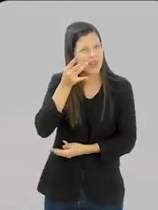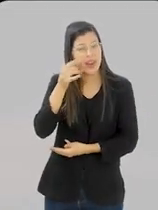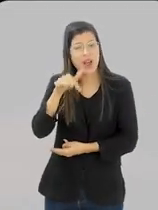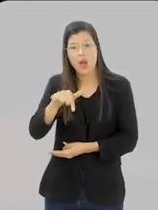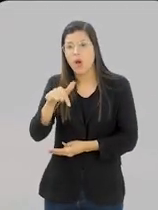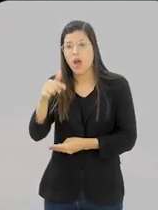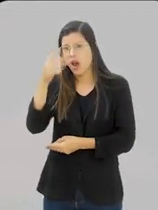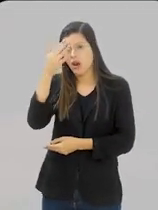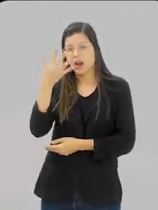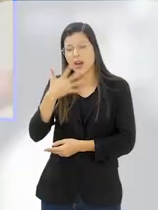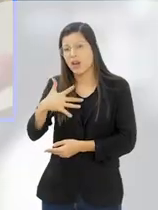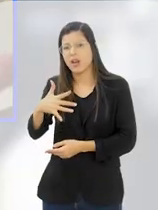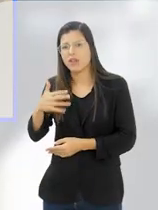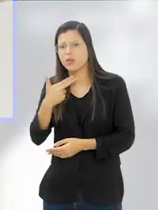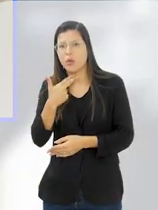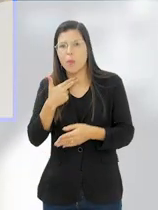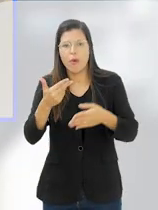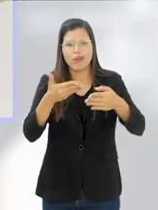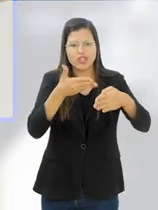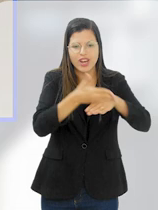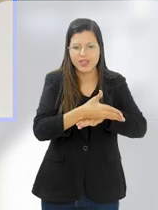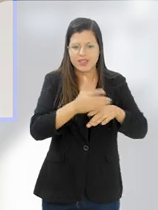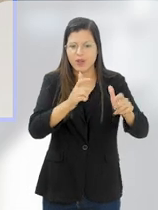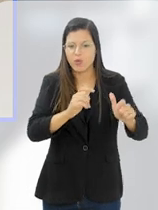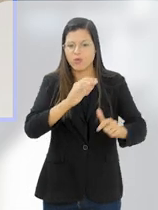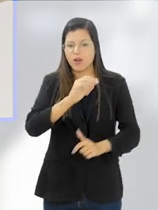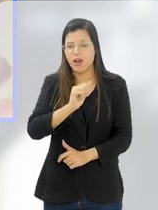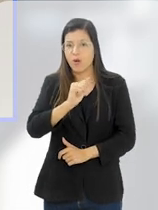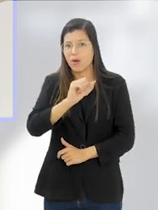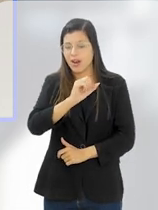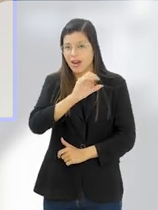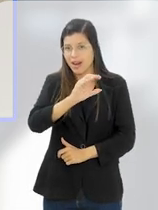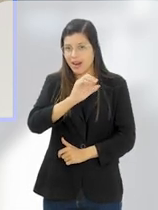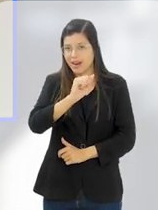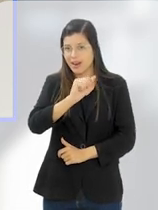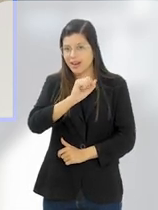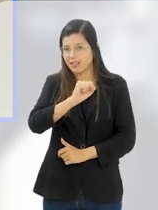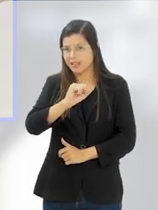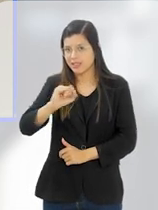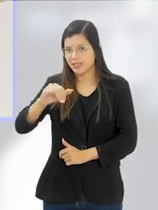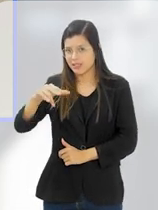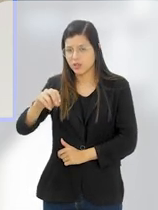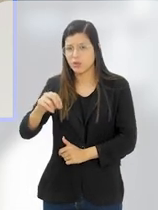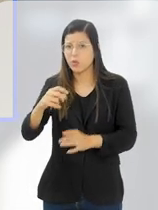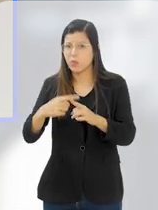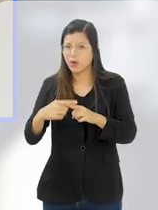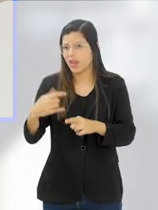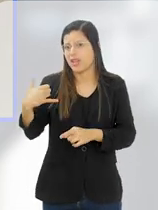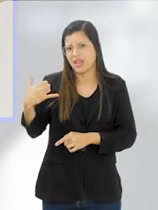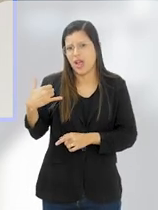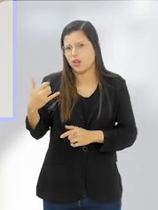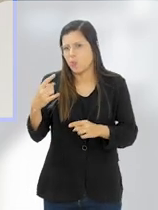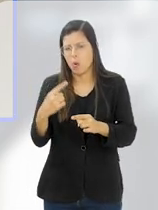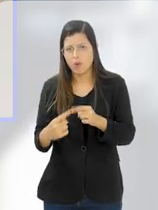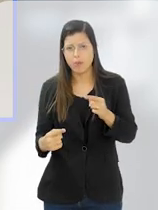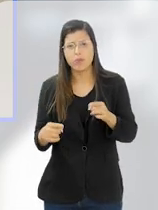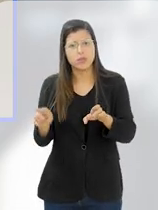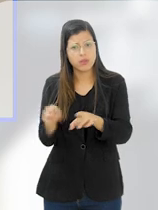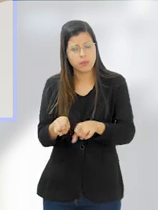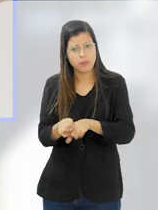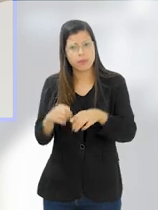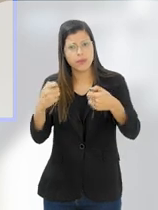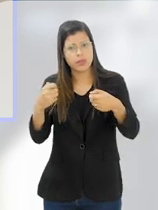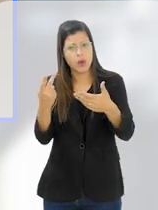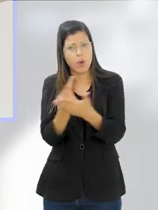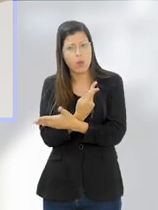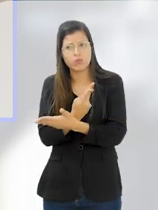não pode entrar no cassino porque verifica a idade dela, se ela tem menos de 18 anos, ela não vai entrar, um adolescente, isso tem que acontecer no mundo virtual também,